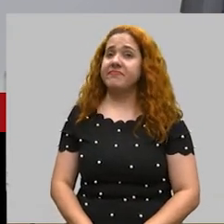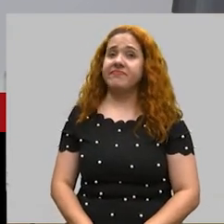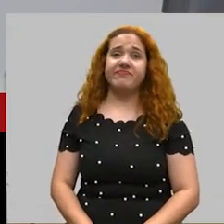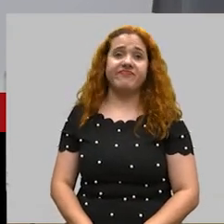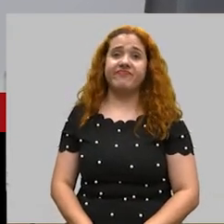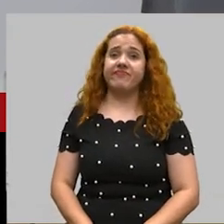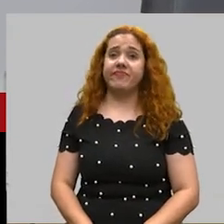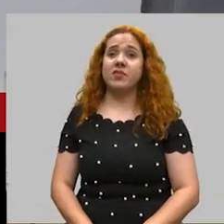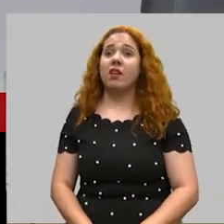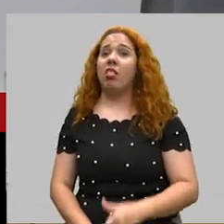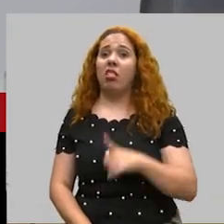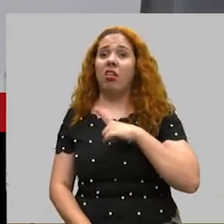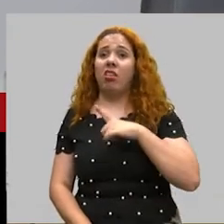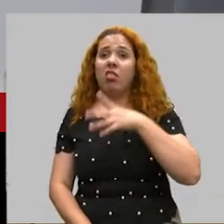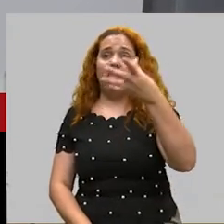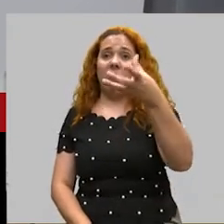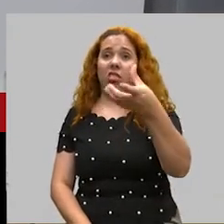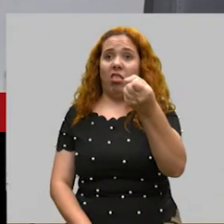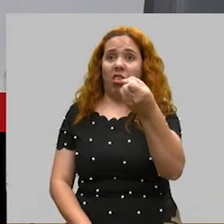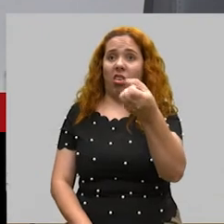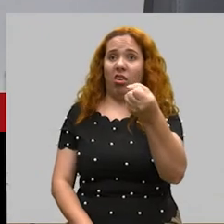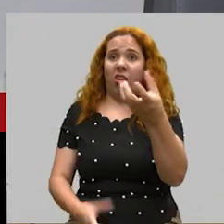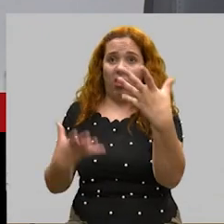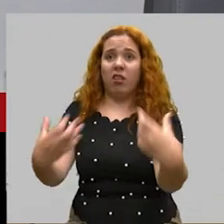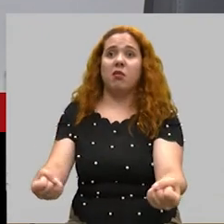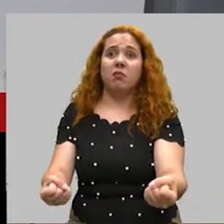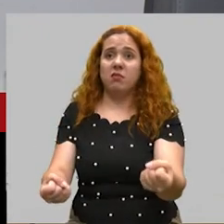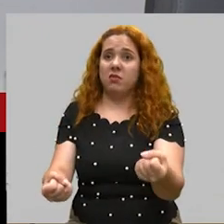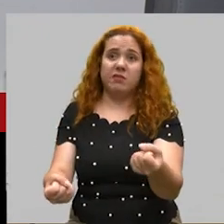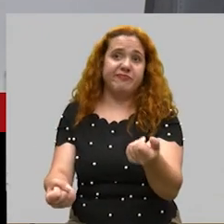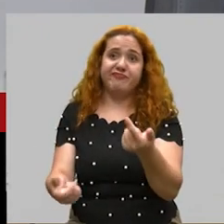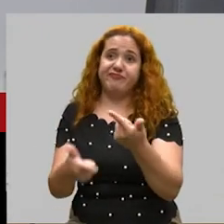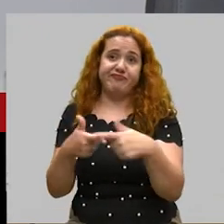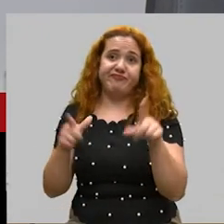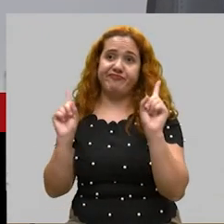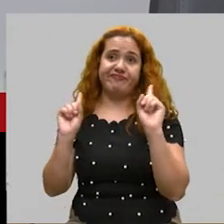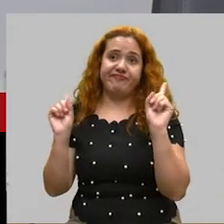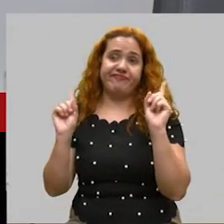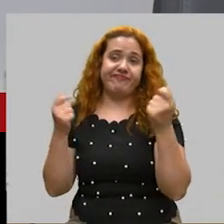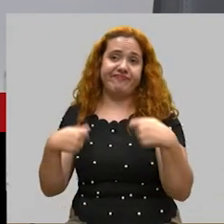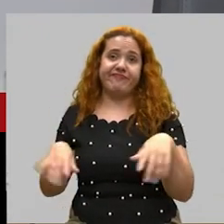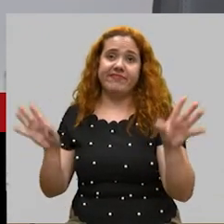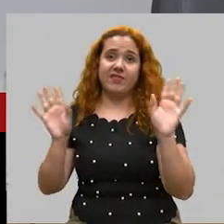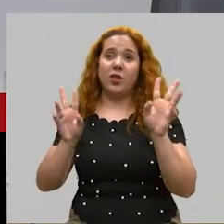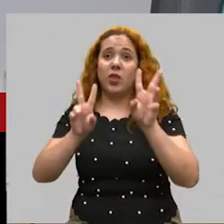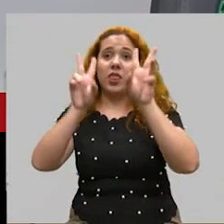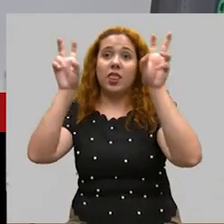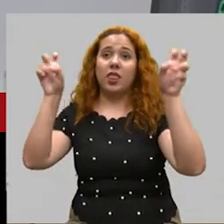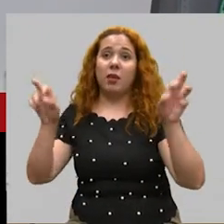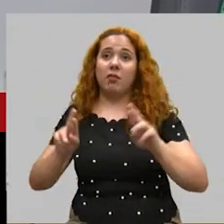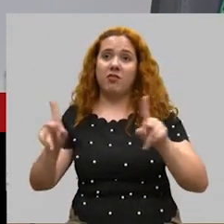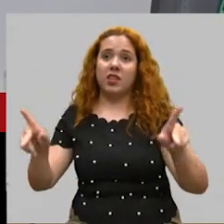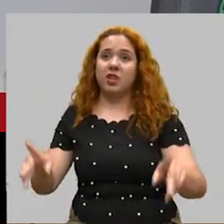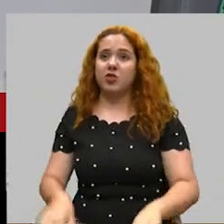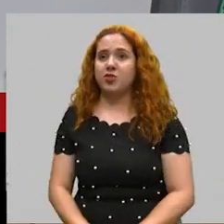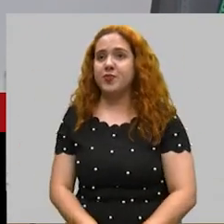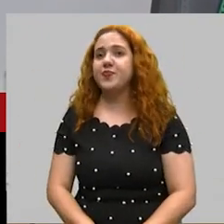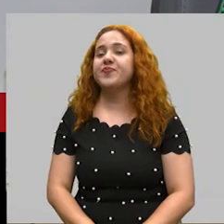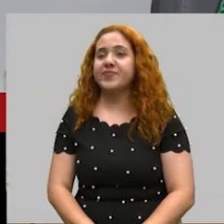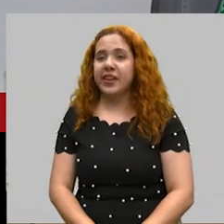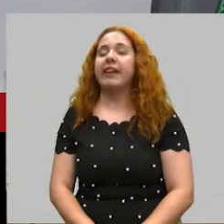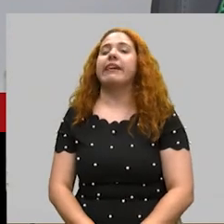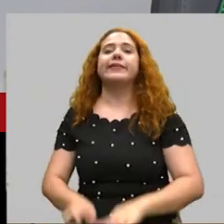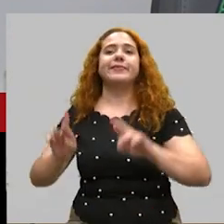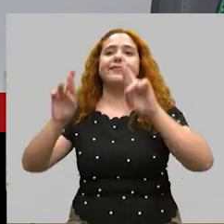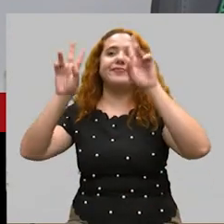recebe não devia bom deixa quieto iso é outra a pauta é outra né não é